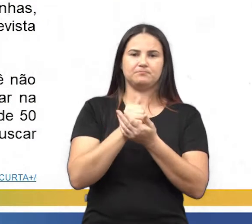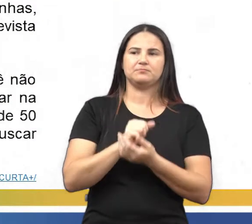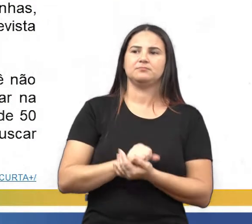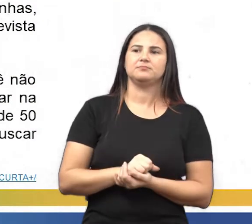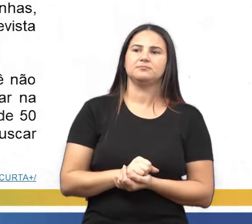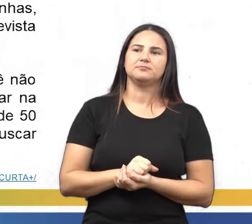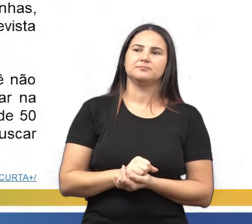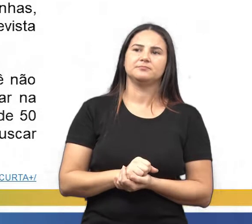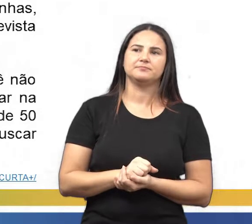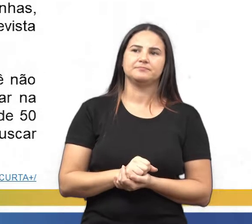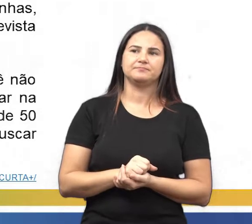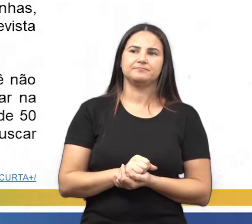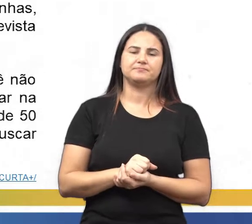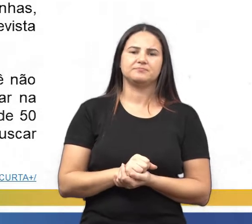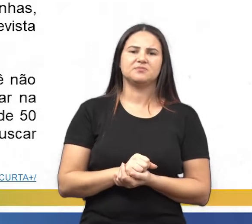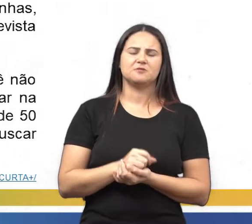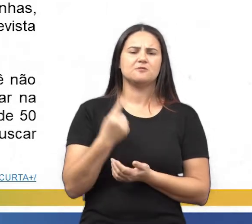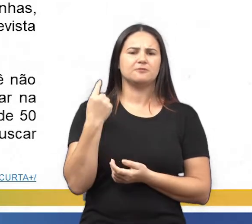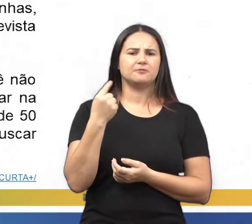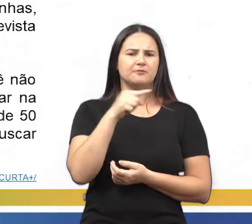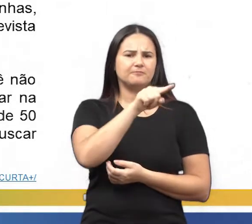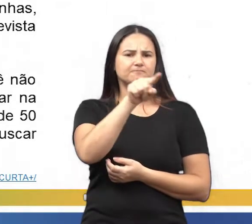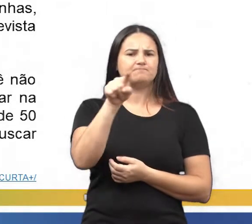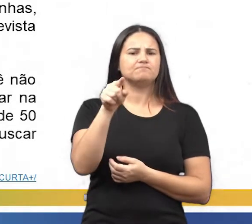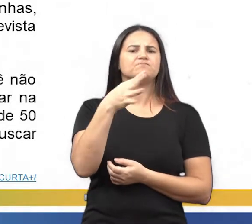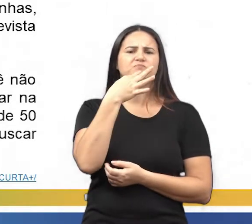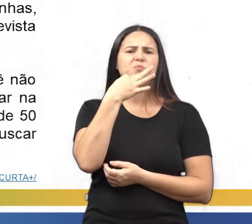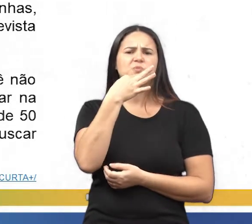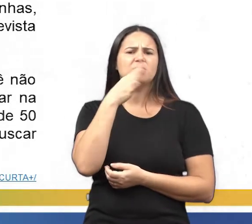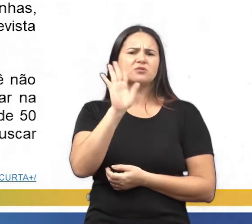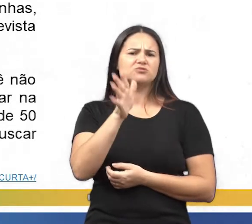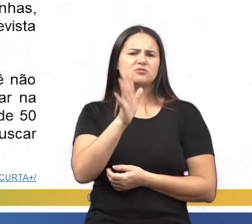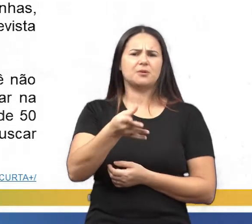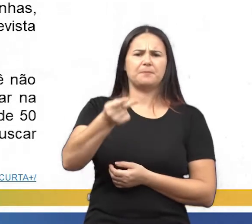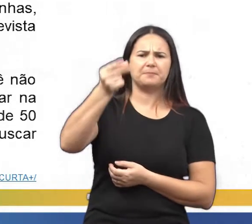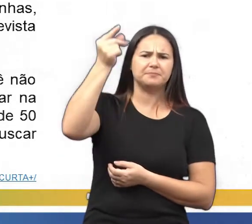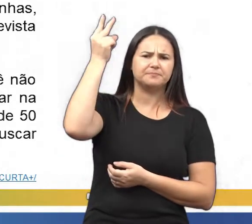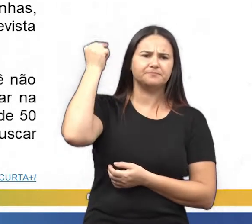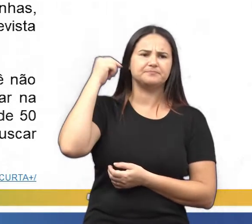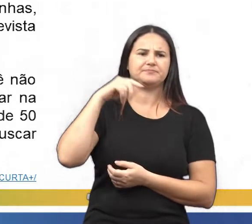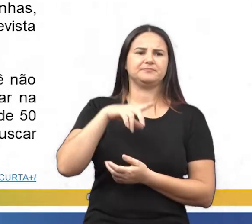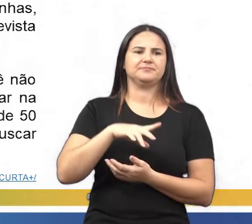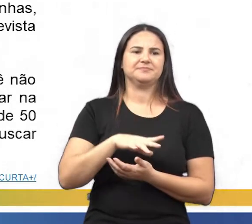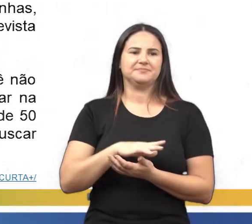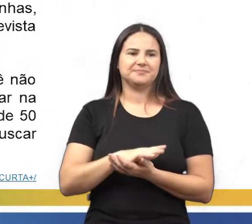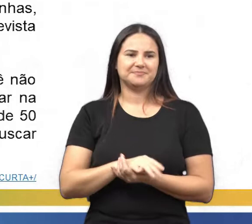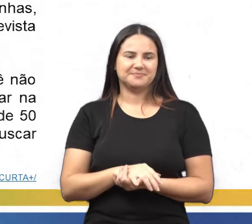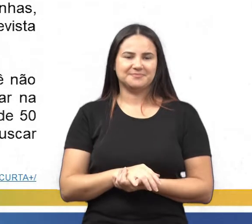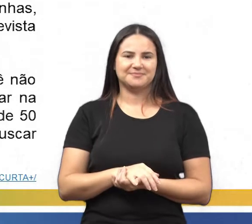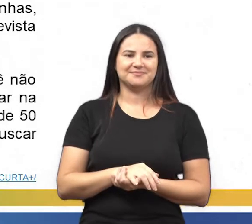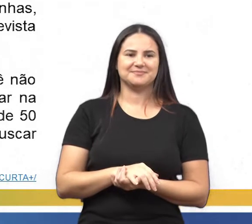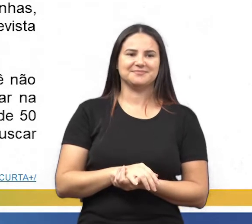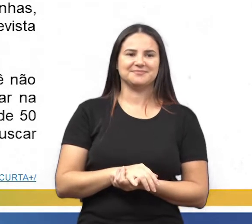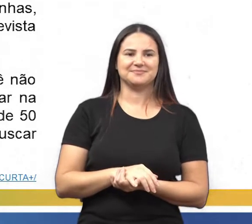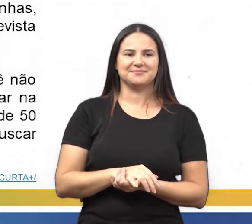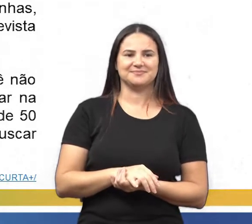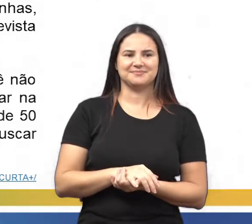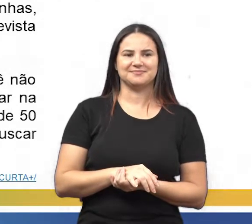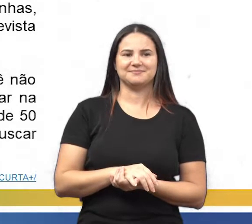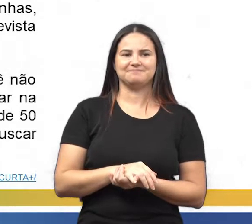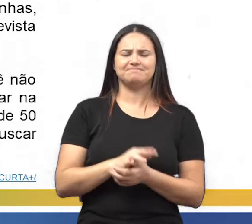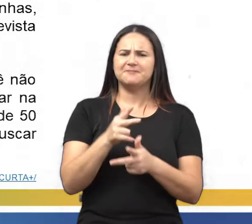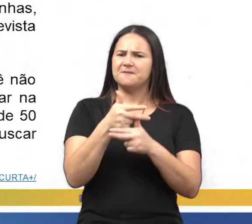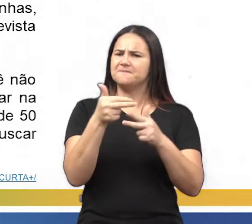personagens, criação dele, acredito que a maioria conhece, né? Que é o Cebolinha, a Mônica, o Cascão, a Magali e por aí